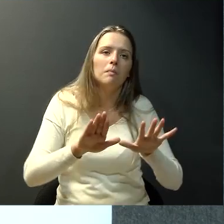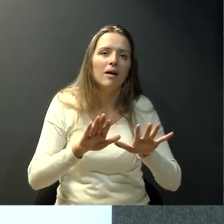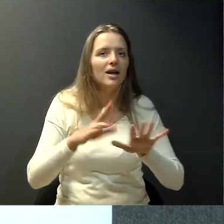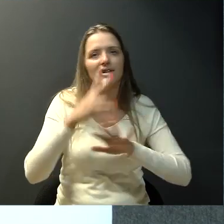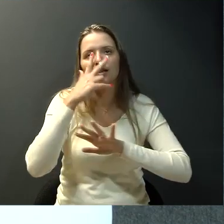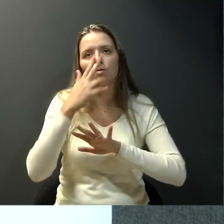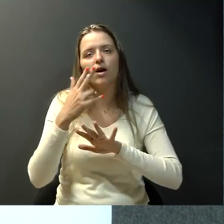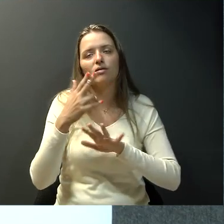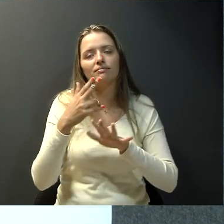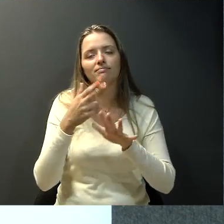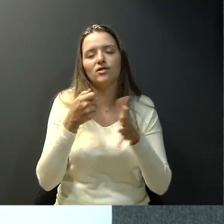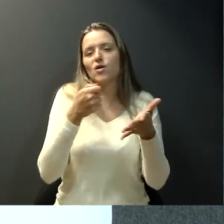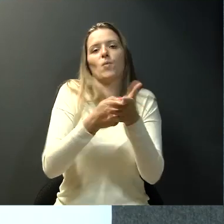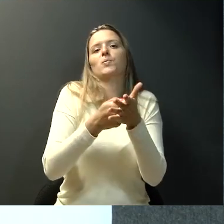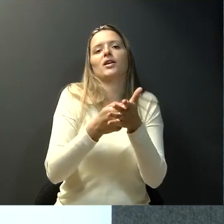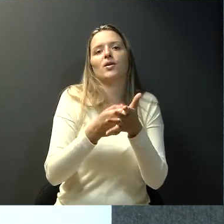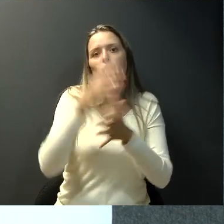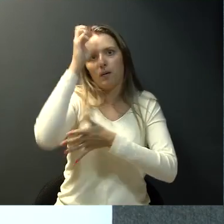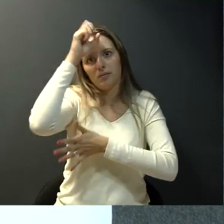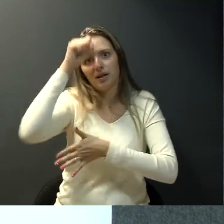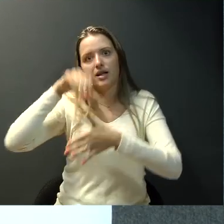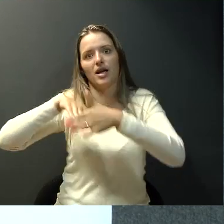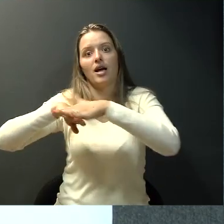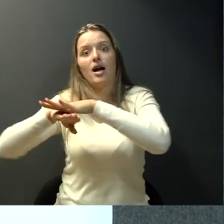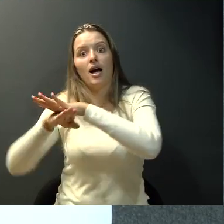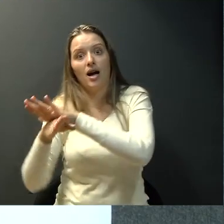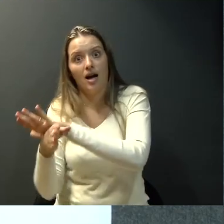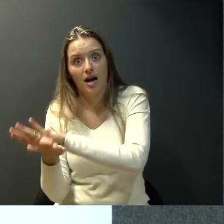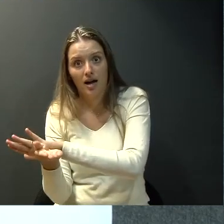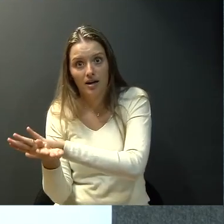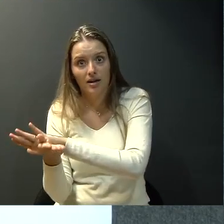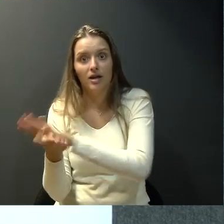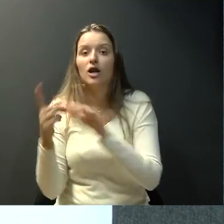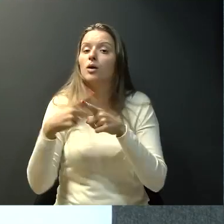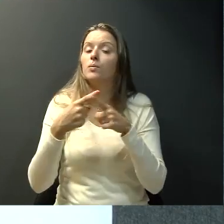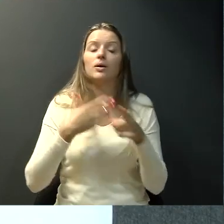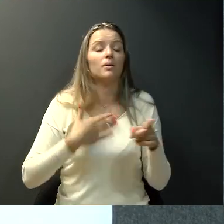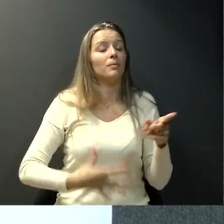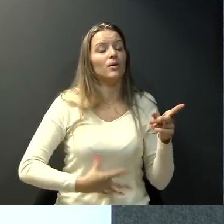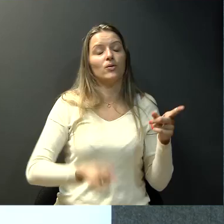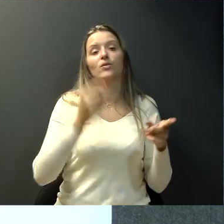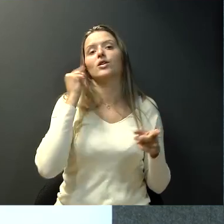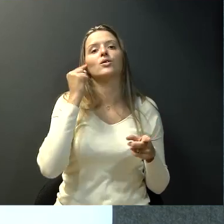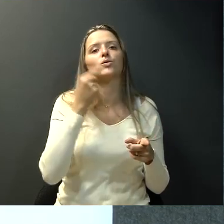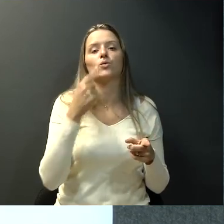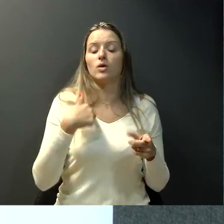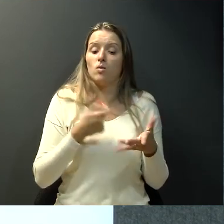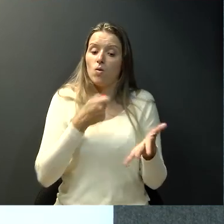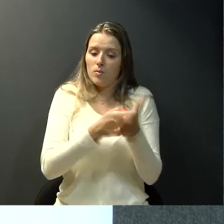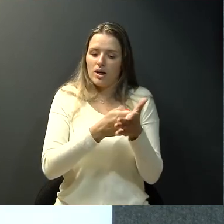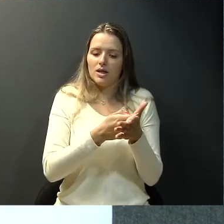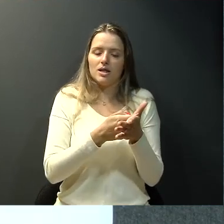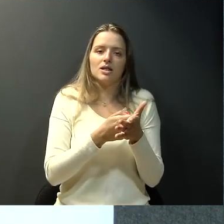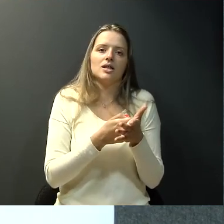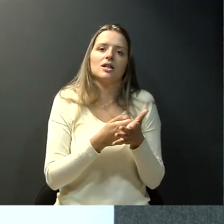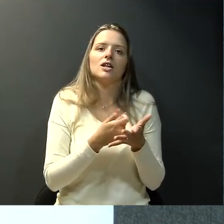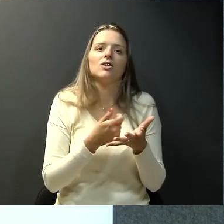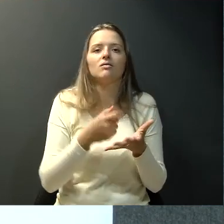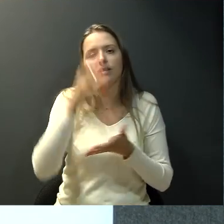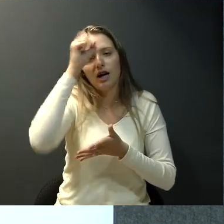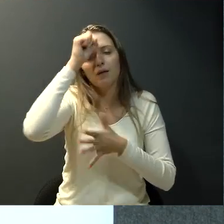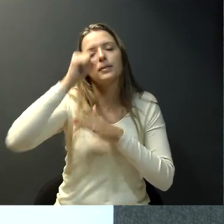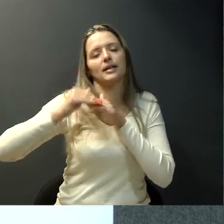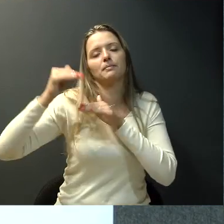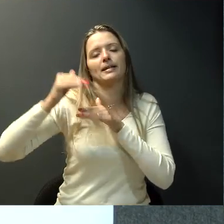mesmo tempo, a gente se obrigou a aprender, a se adaptar, porque meu filho era surdo e eu tinha a obrigação de, como mãe e como pai, a gente